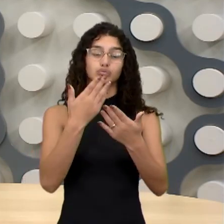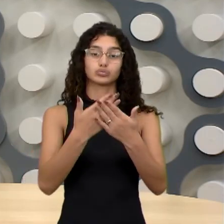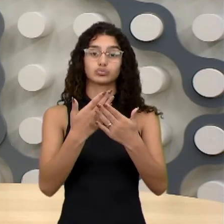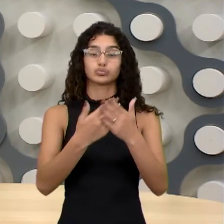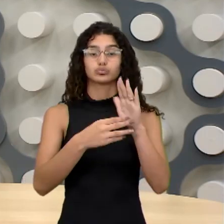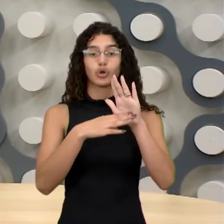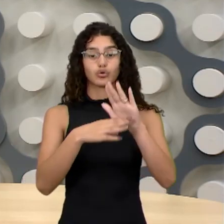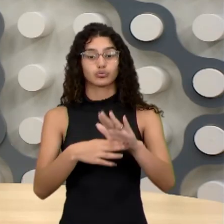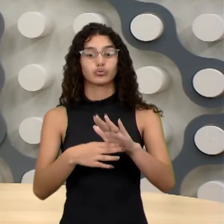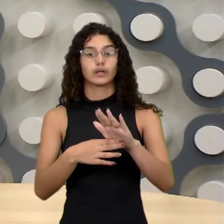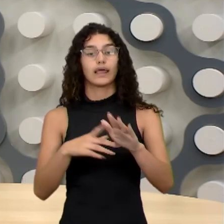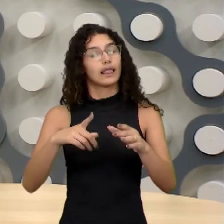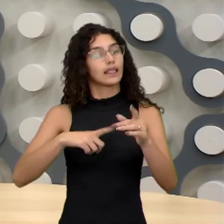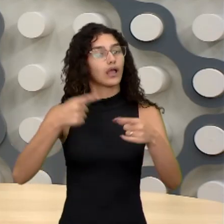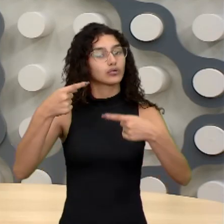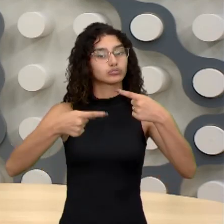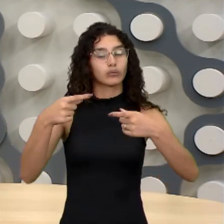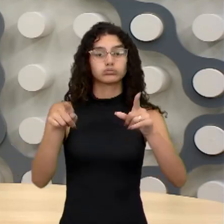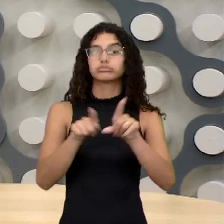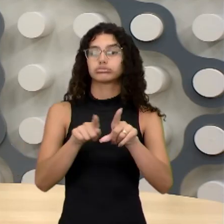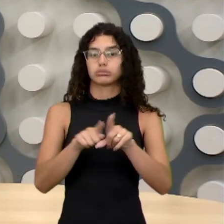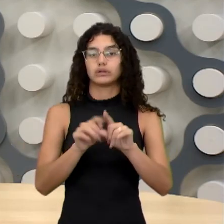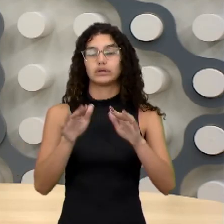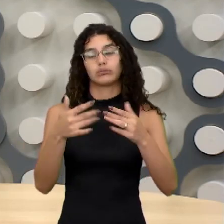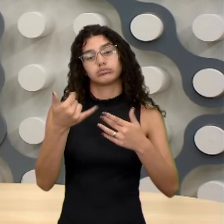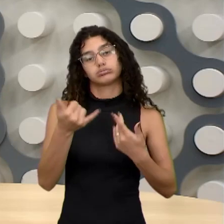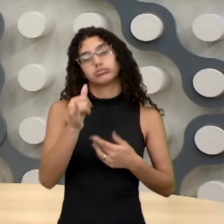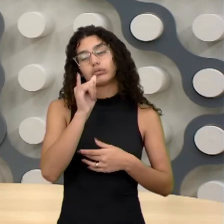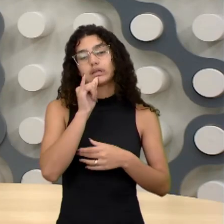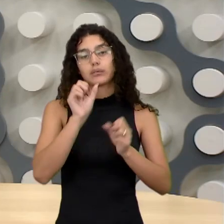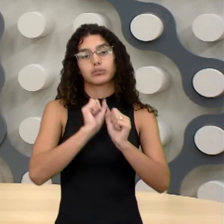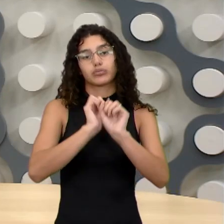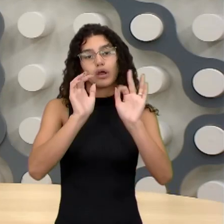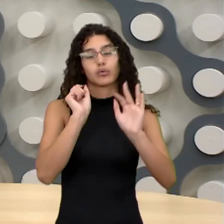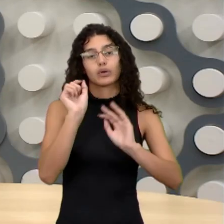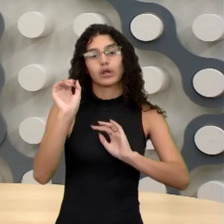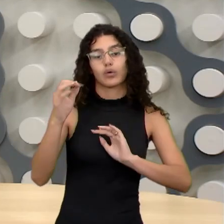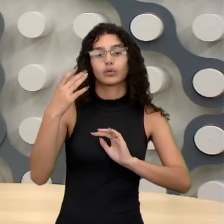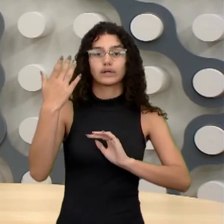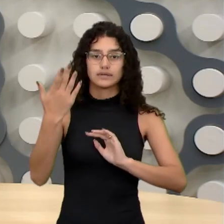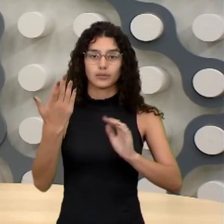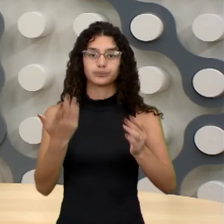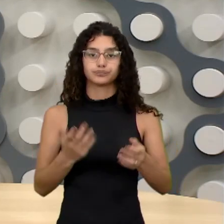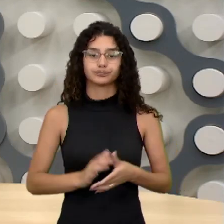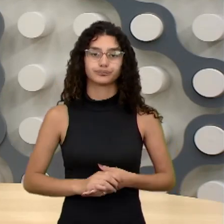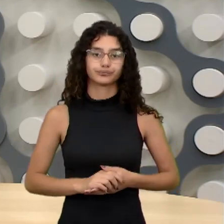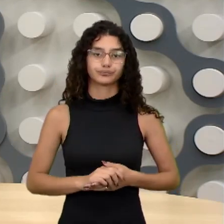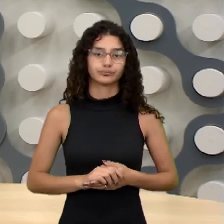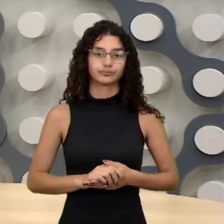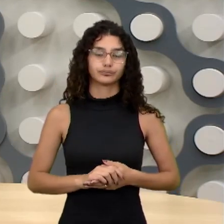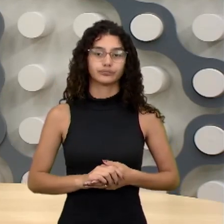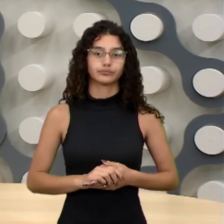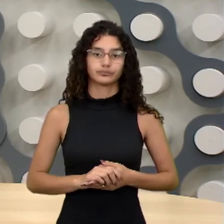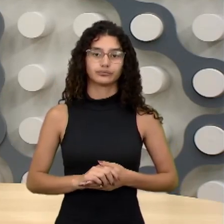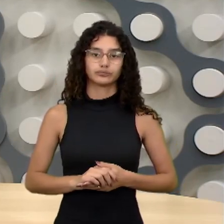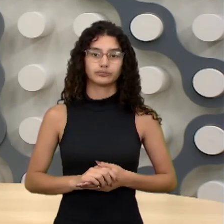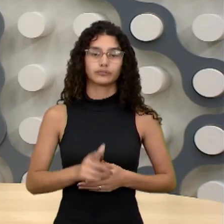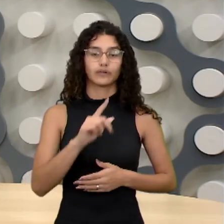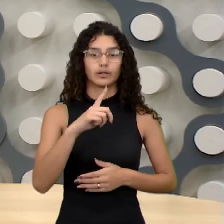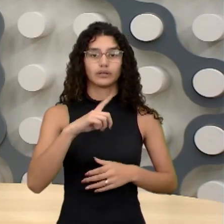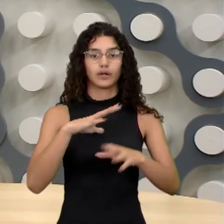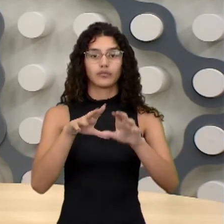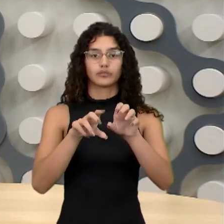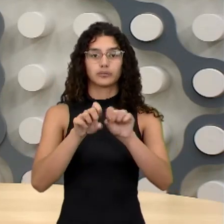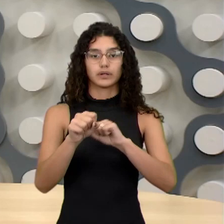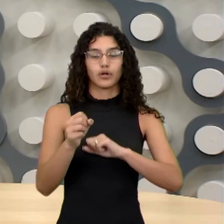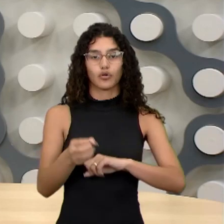fazem com que hajam discussões, né? Então, eu dei um exemplo bem claro do que está acontecendo ultimamente, né? Você ter aí, né, uma formação aí